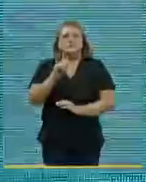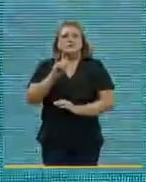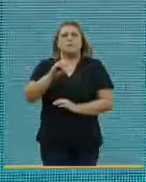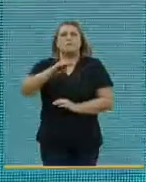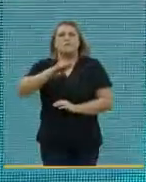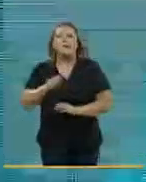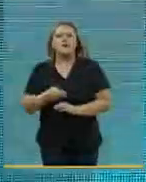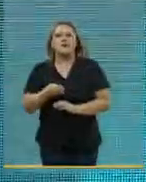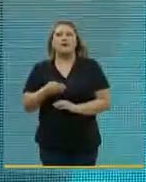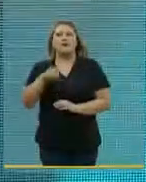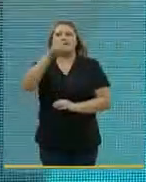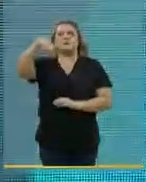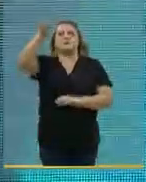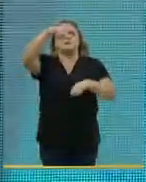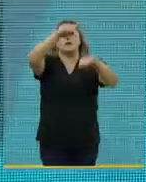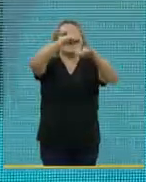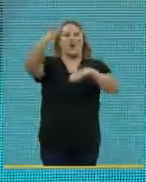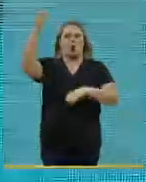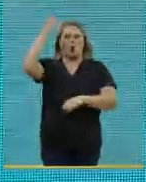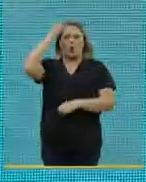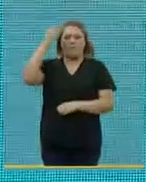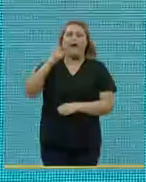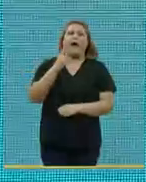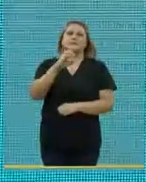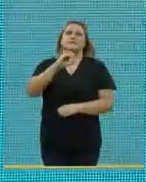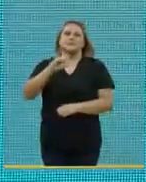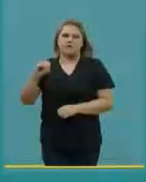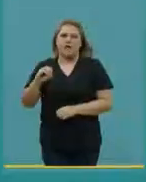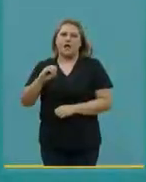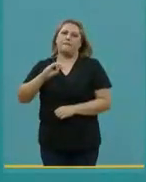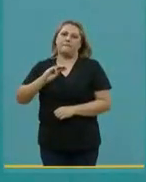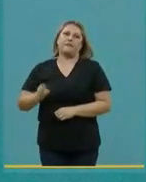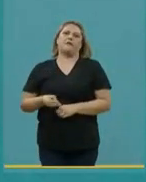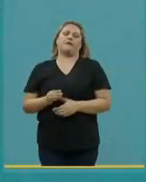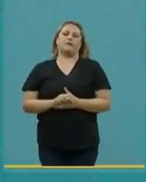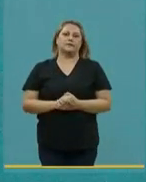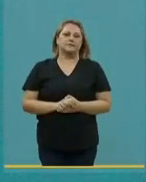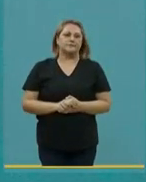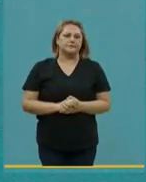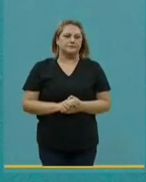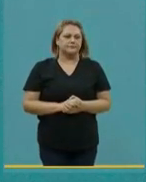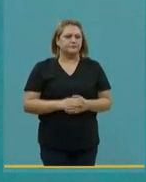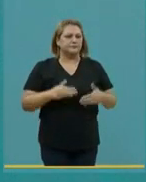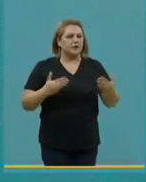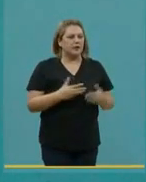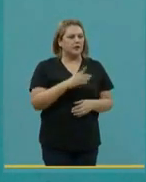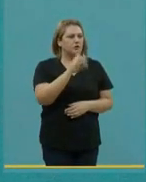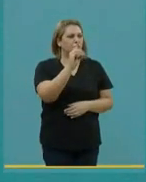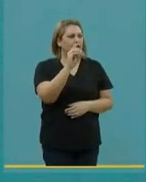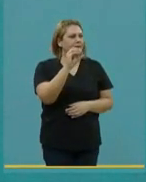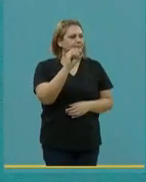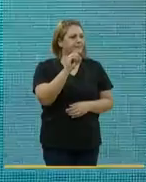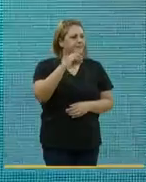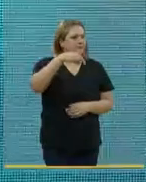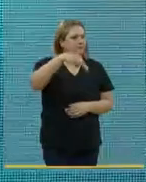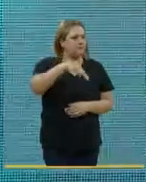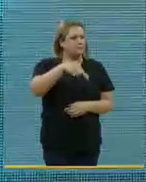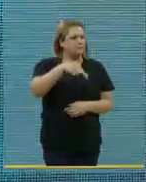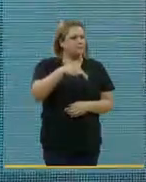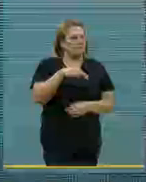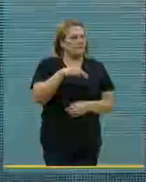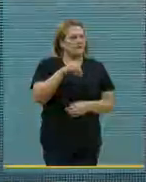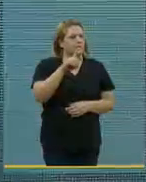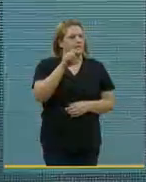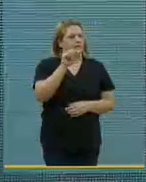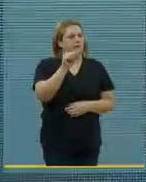brasil a próxima pergunta será feita por dom darci nicioli arcebispo de diamantina minas gerais ele